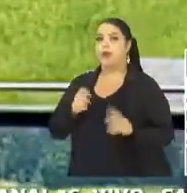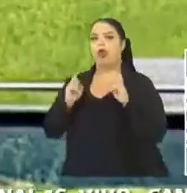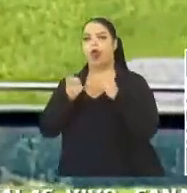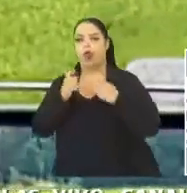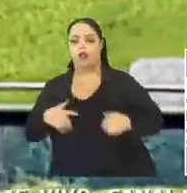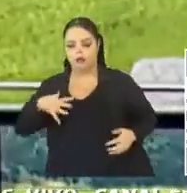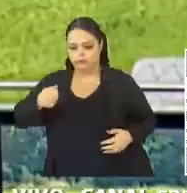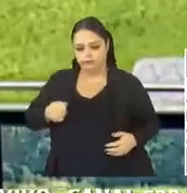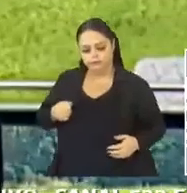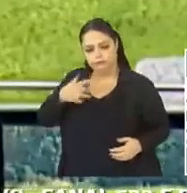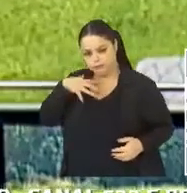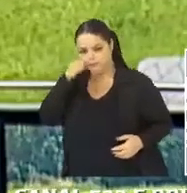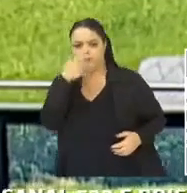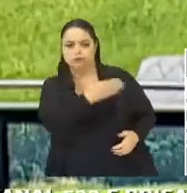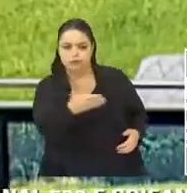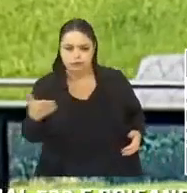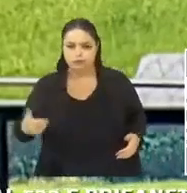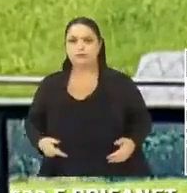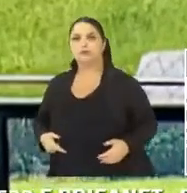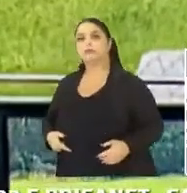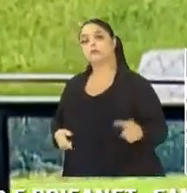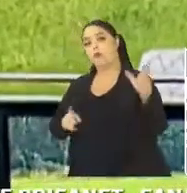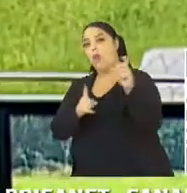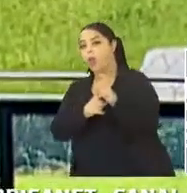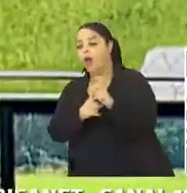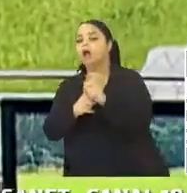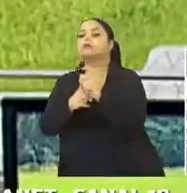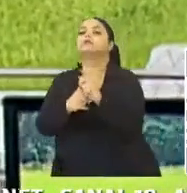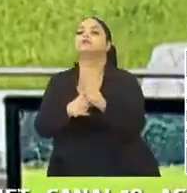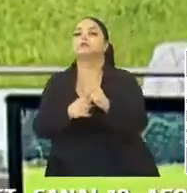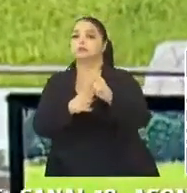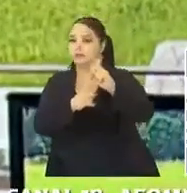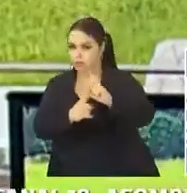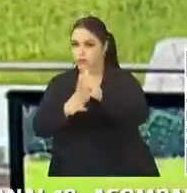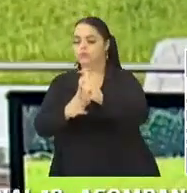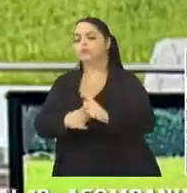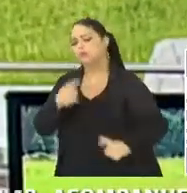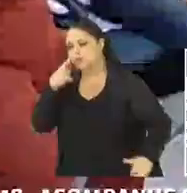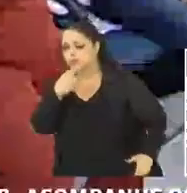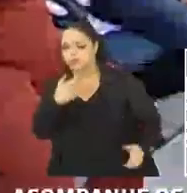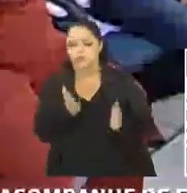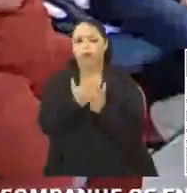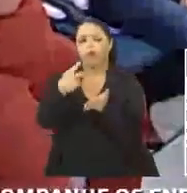os filhos dele, e o cão apareceu. Quem já leu isso aí na Bíblia?